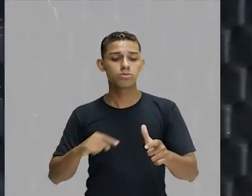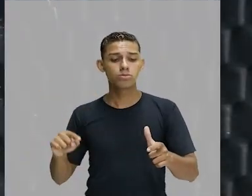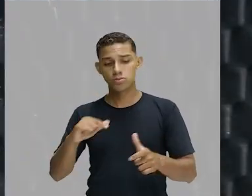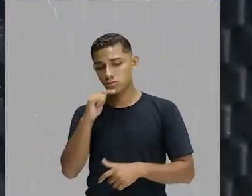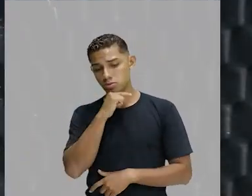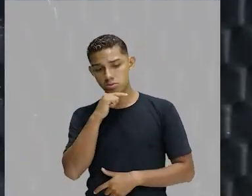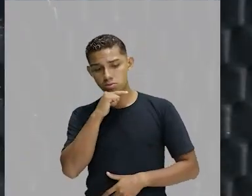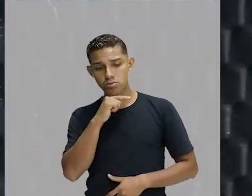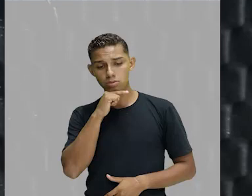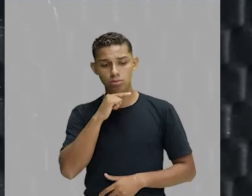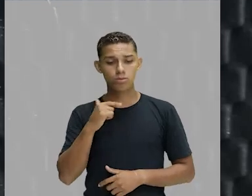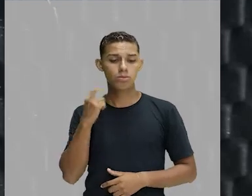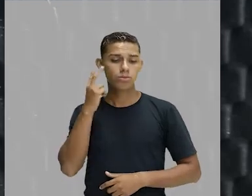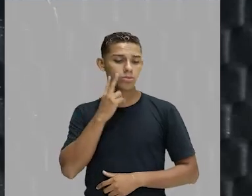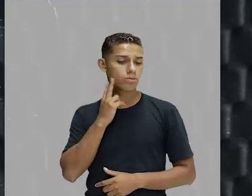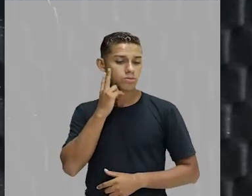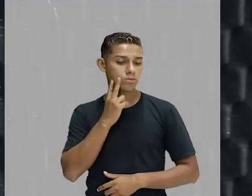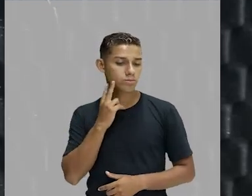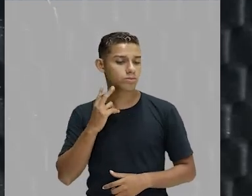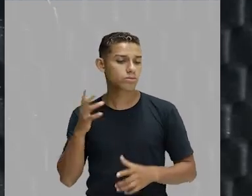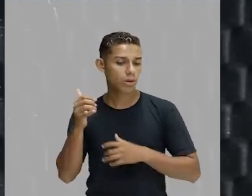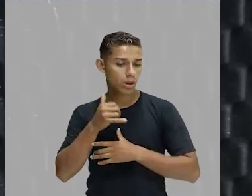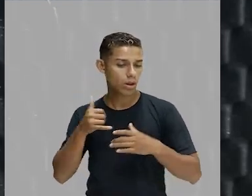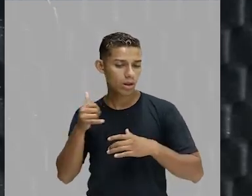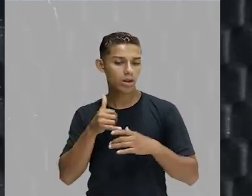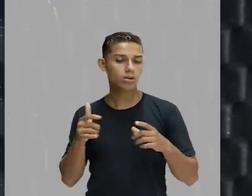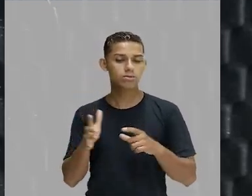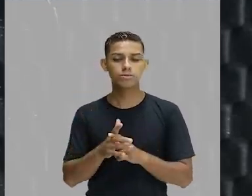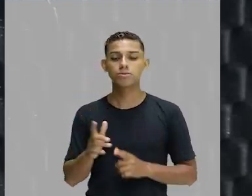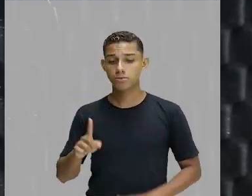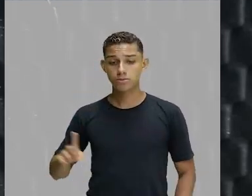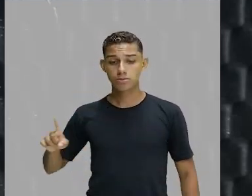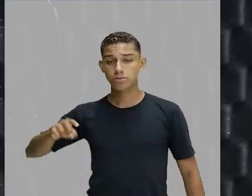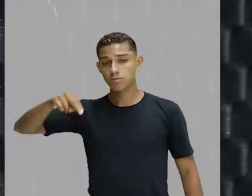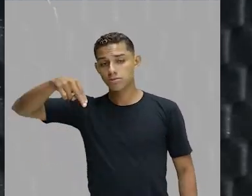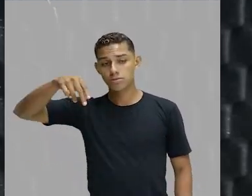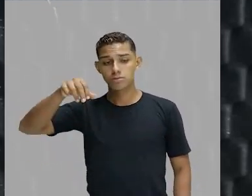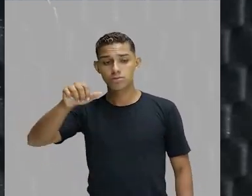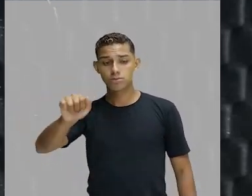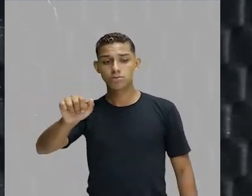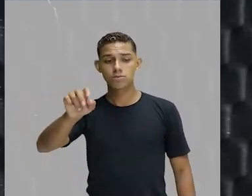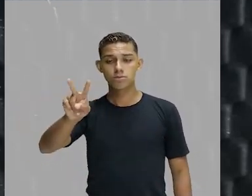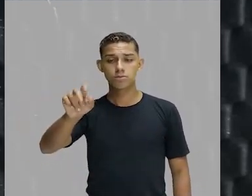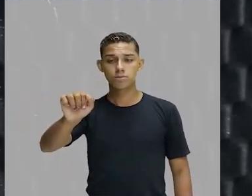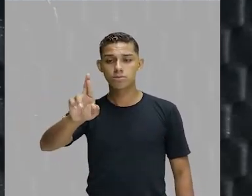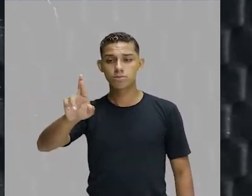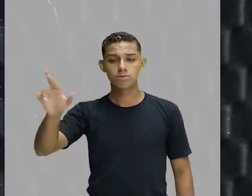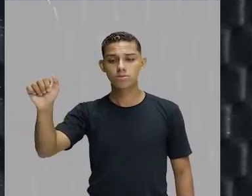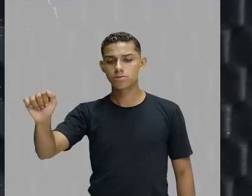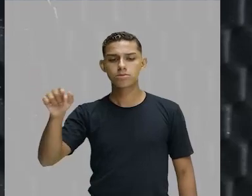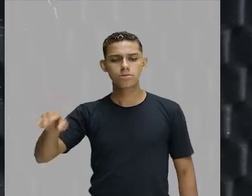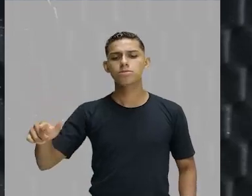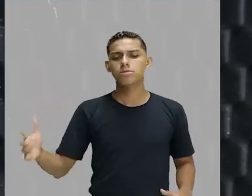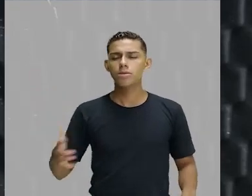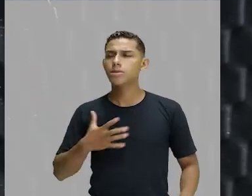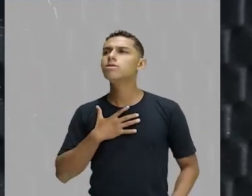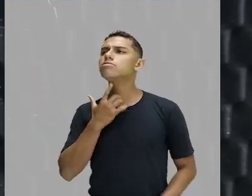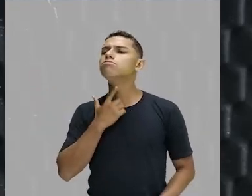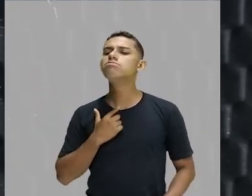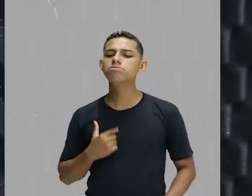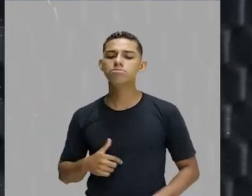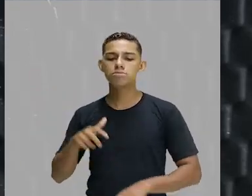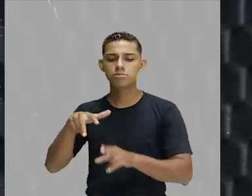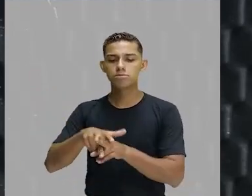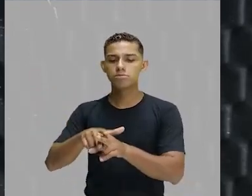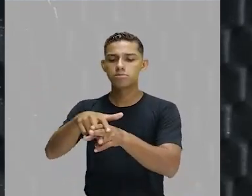museu da trufa. Aí eu trouxe uma imagem para vocês de Navarra. Olha só, quem que não dá vontade da gente estar num